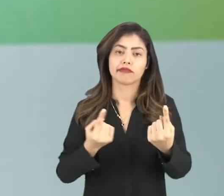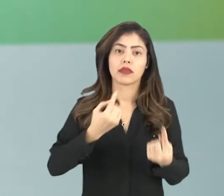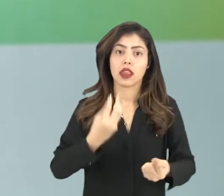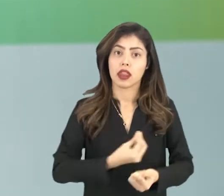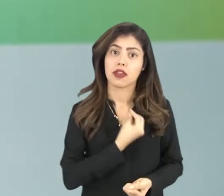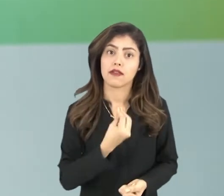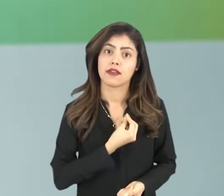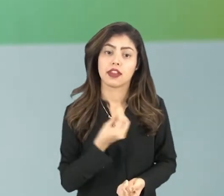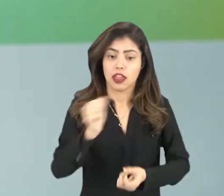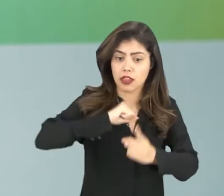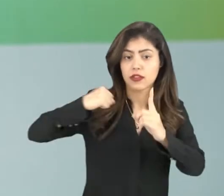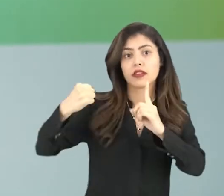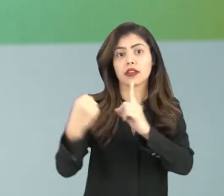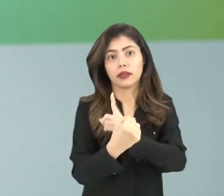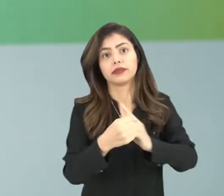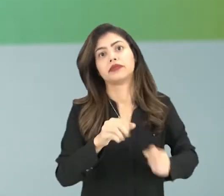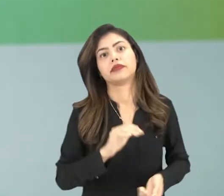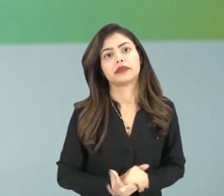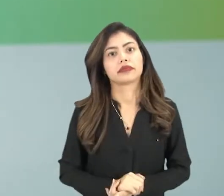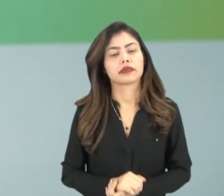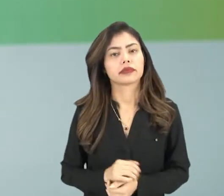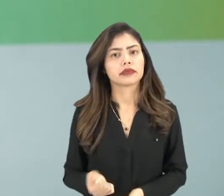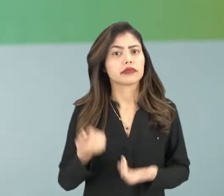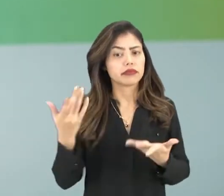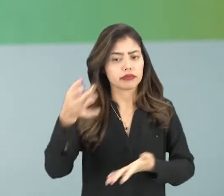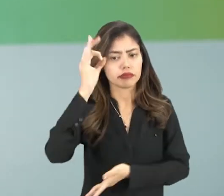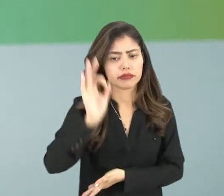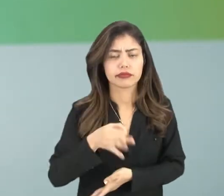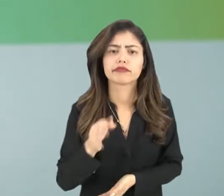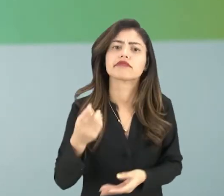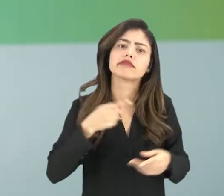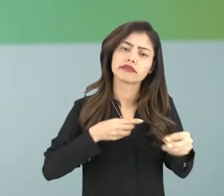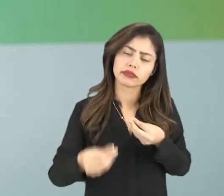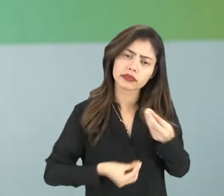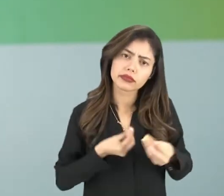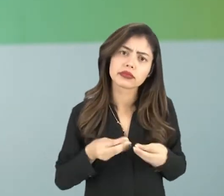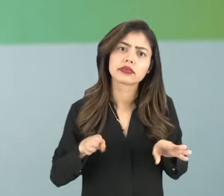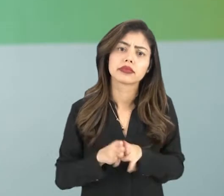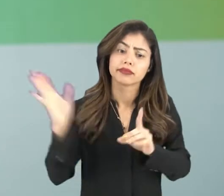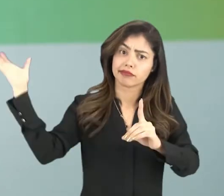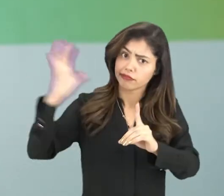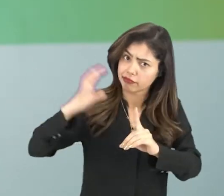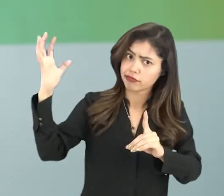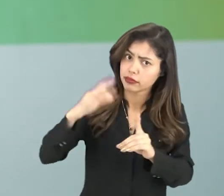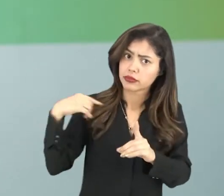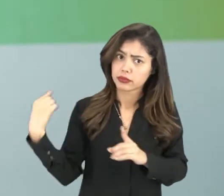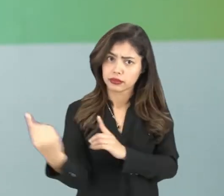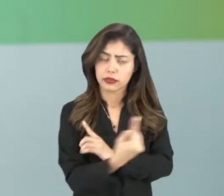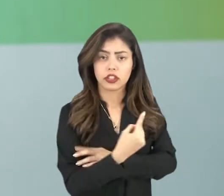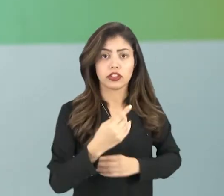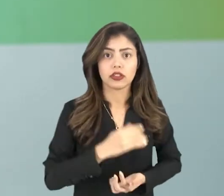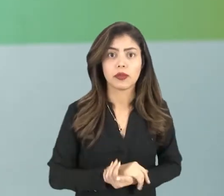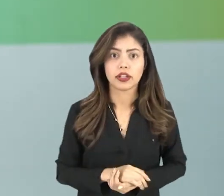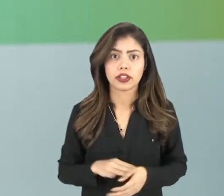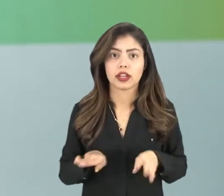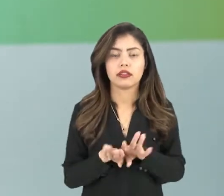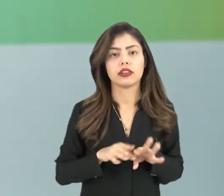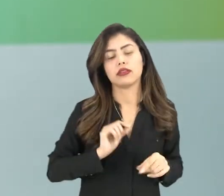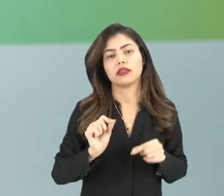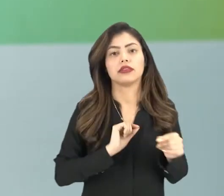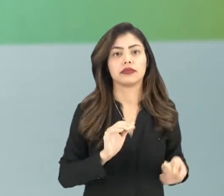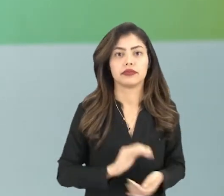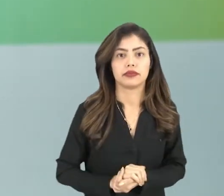na sociedade. Então, de certo modo, a sociedade influencia o nosso modo e maneira de ver o